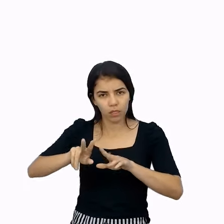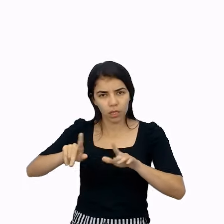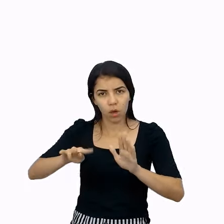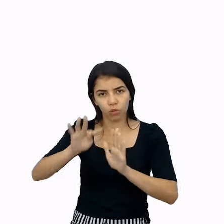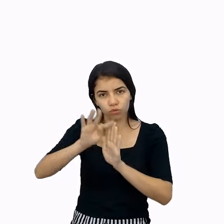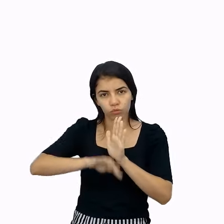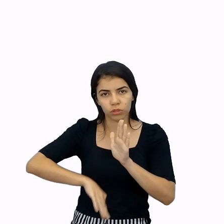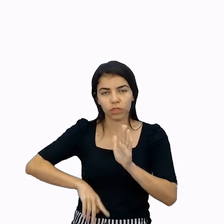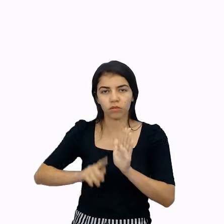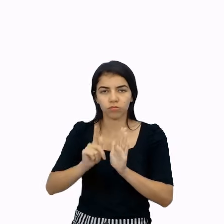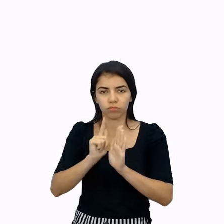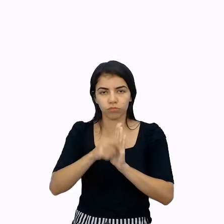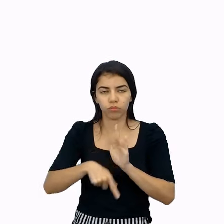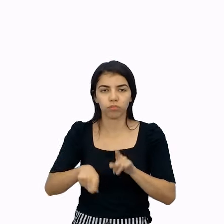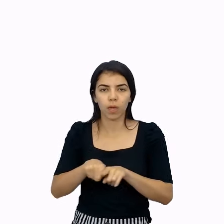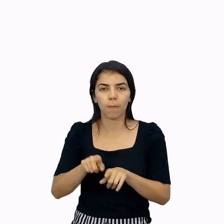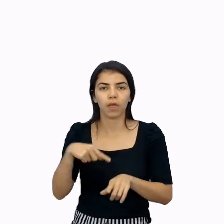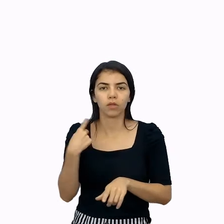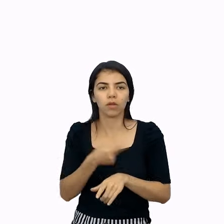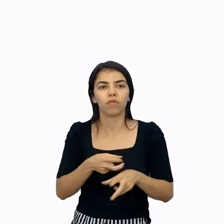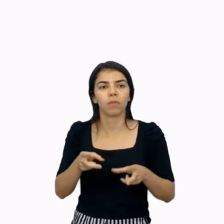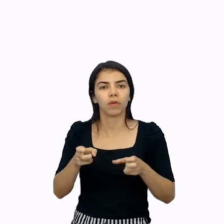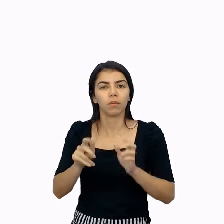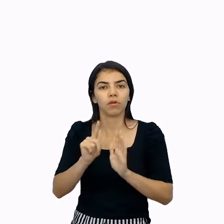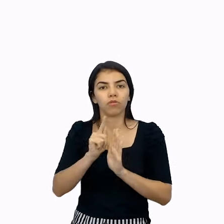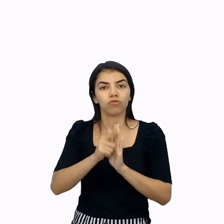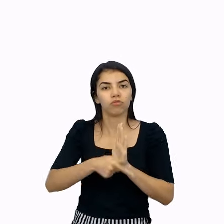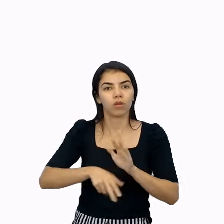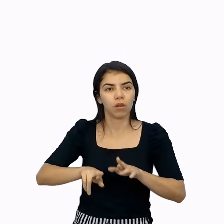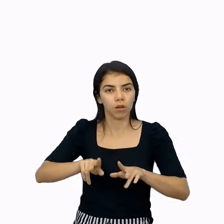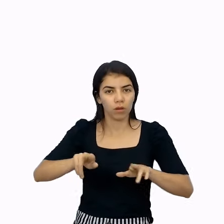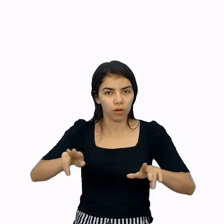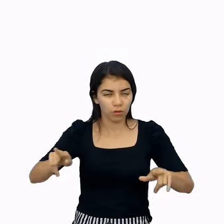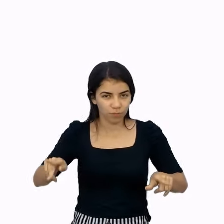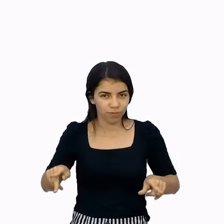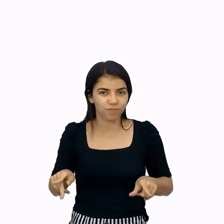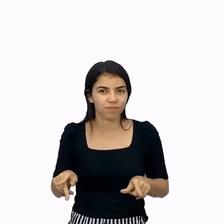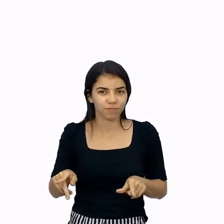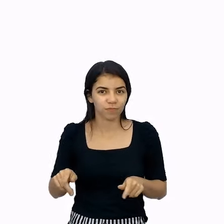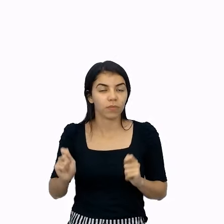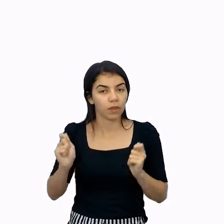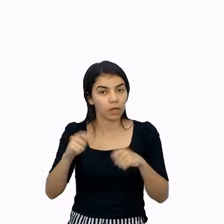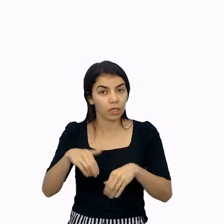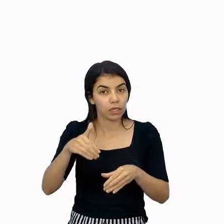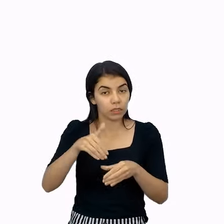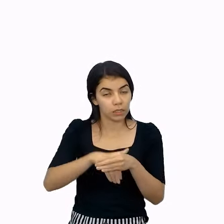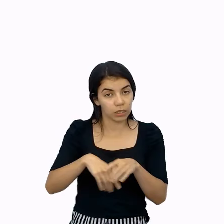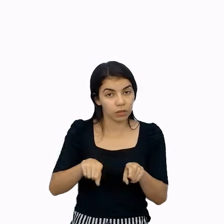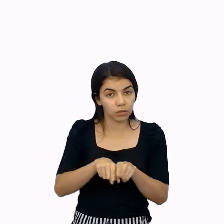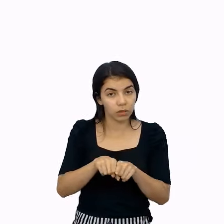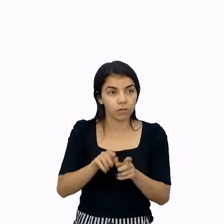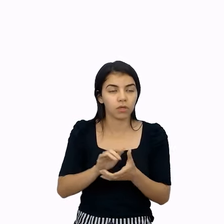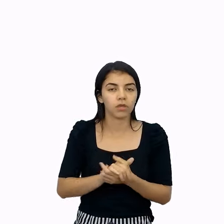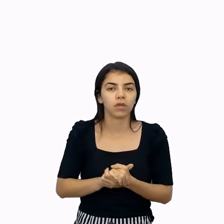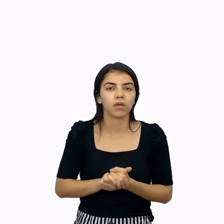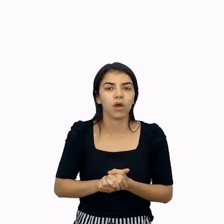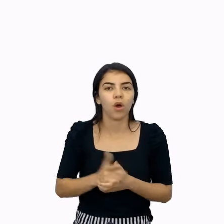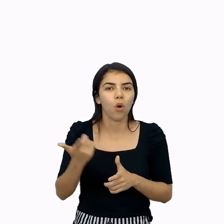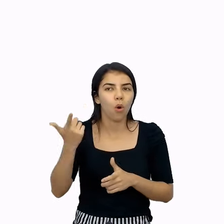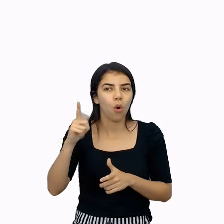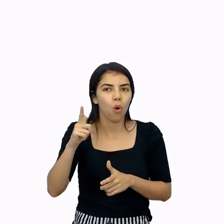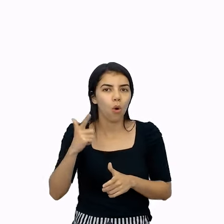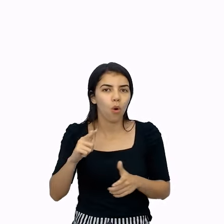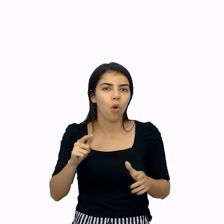Então, nós vamos depois perceber que há muitos gêneros híbridos, né? Muitos gêneros em que dentro dele há também outros